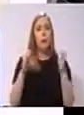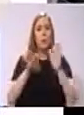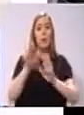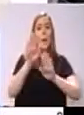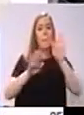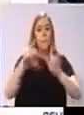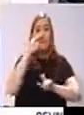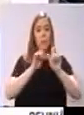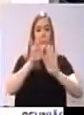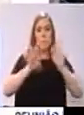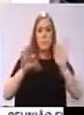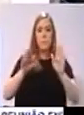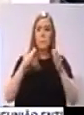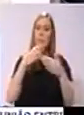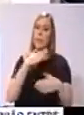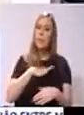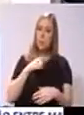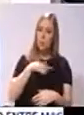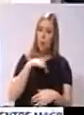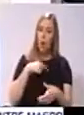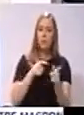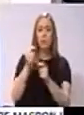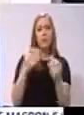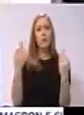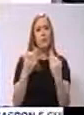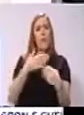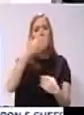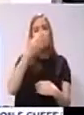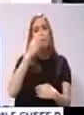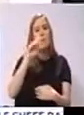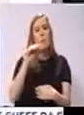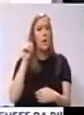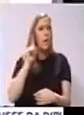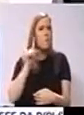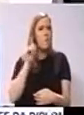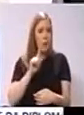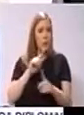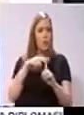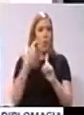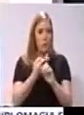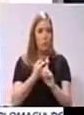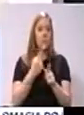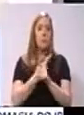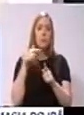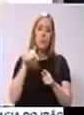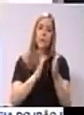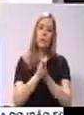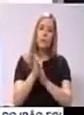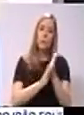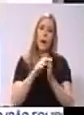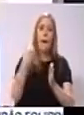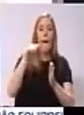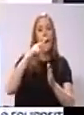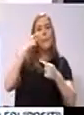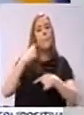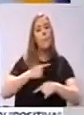expositores transmitem-nos a nós, a organização, que de facto estes 10 dias são muito importantes para o resto do ano, porque é uma oportunidade que têm para apresentar os